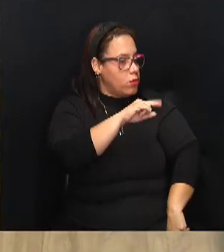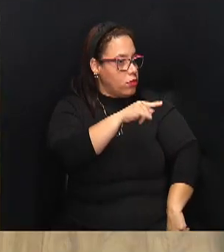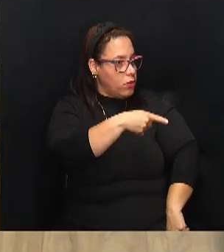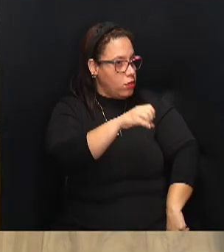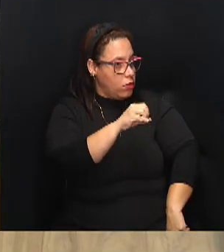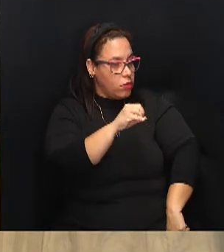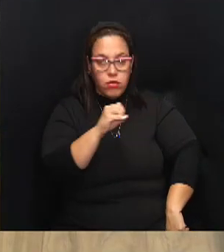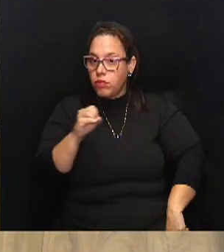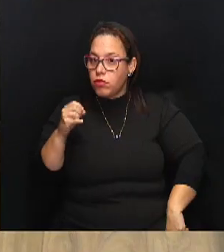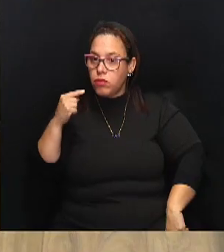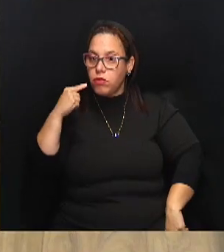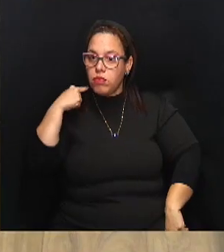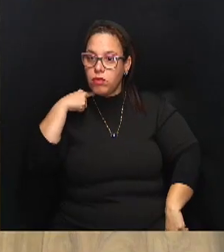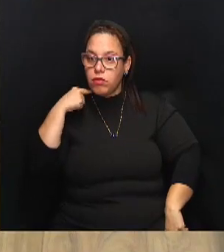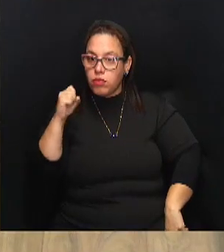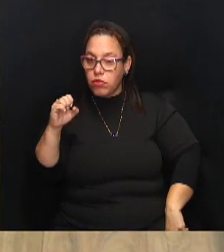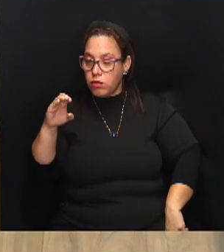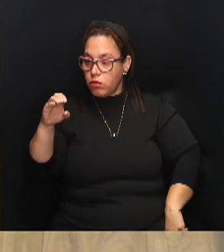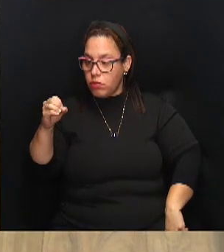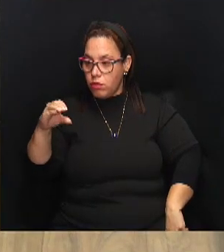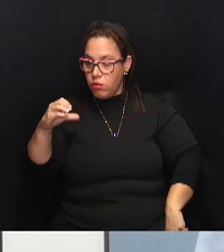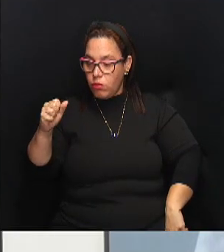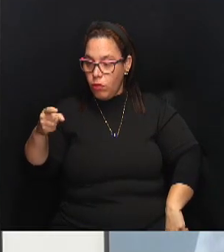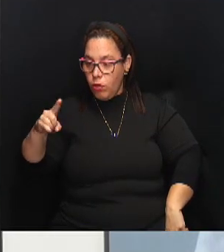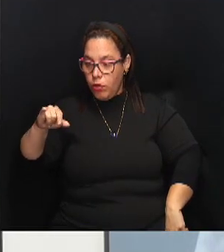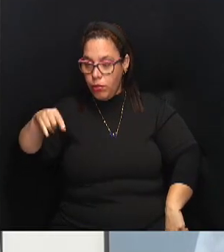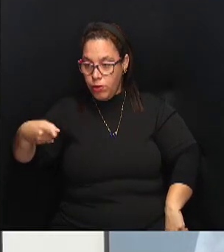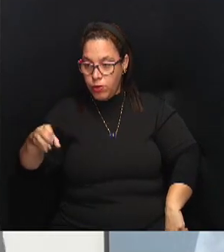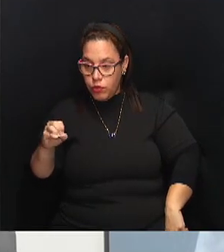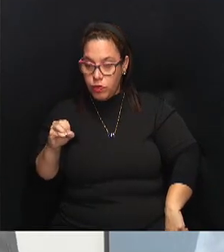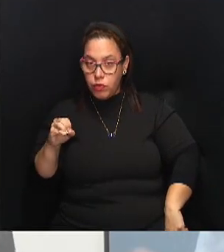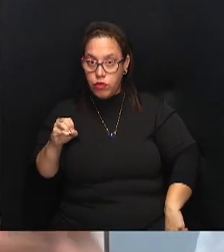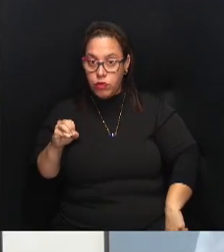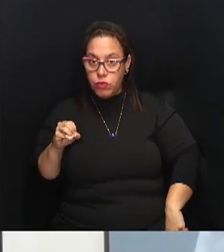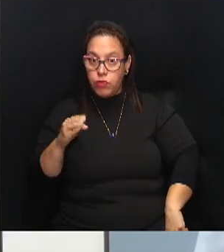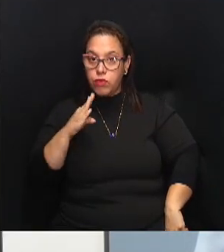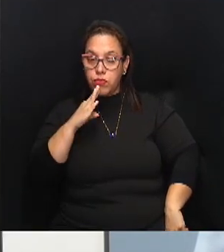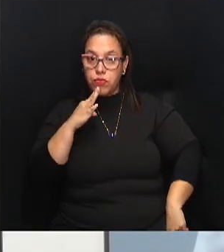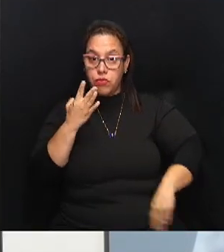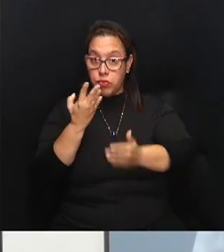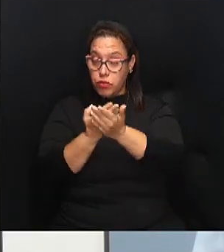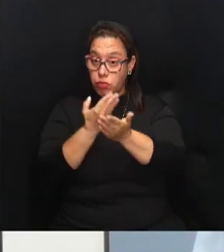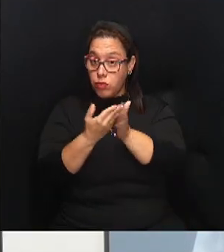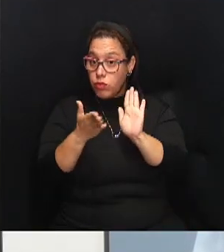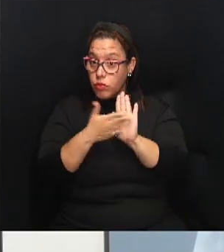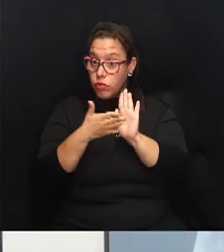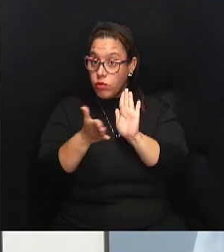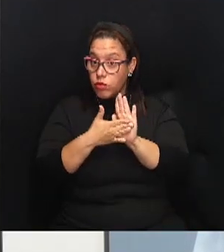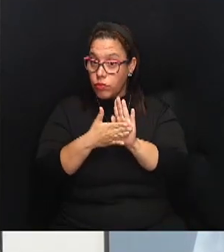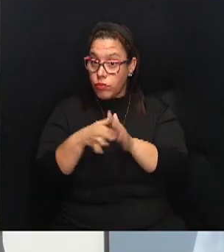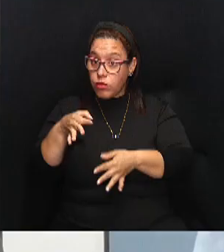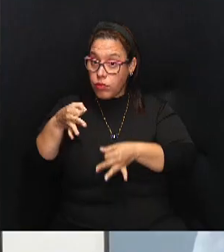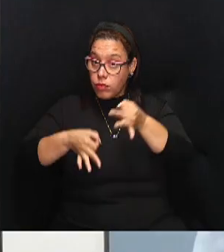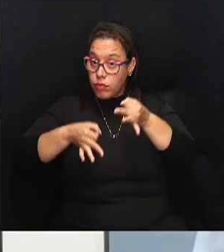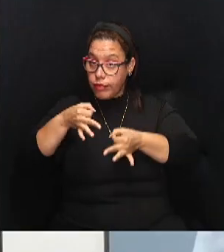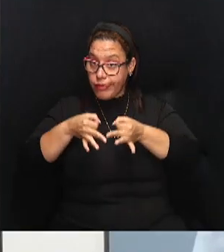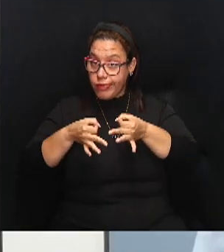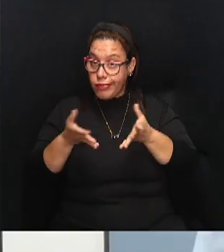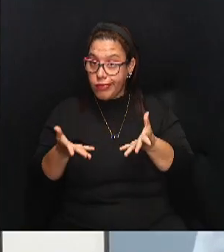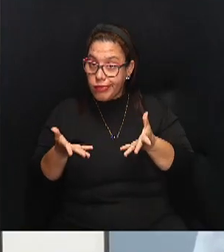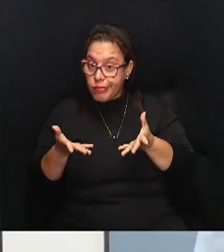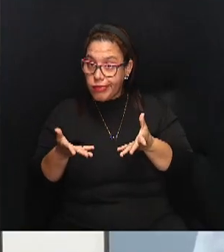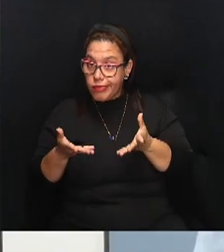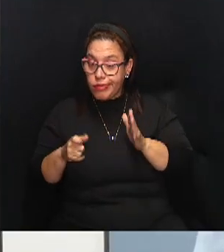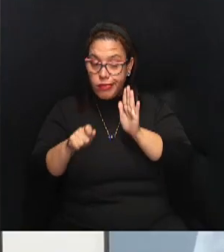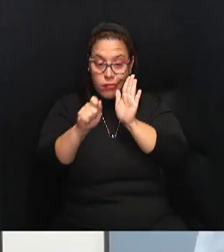Né? Boca do lixo, que é popularmente conhecido aqui. Então, o estudo que foi apresentado é justamente porque ali é um ponto